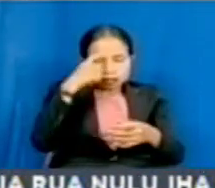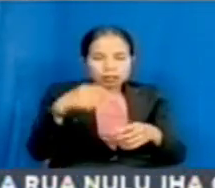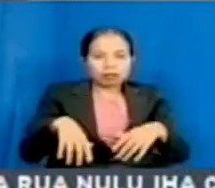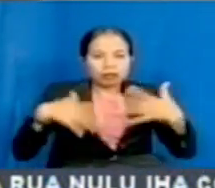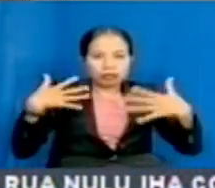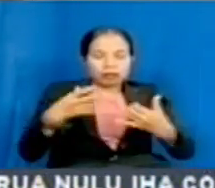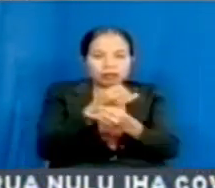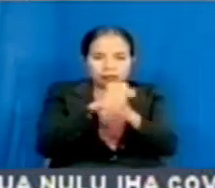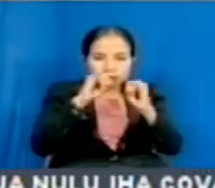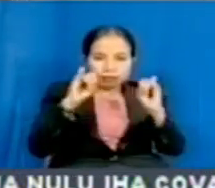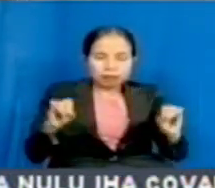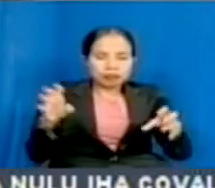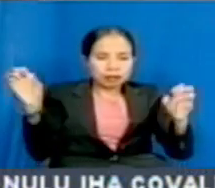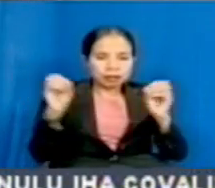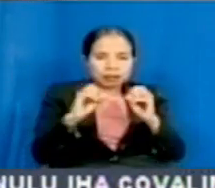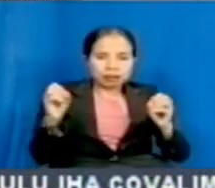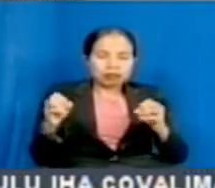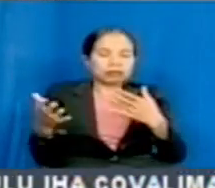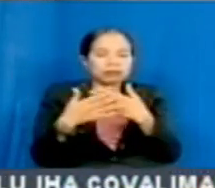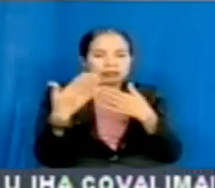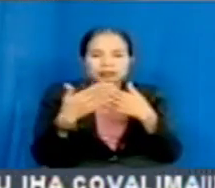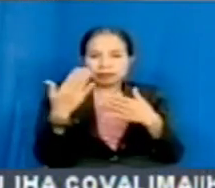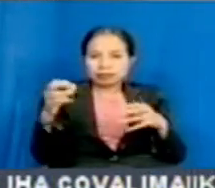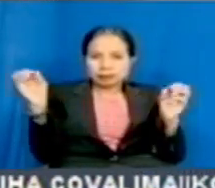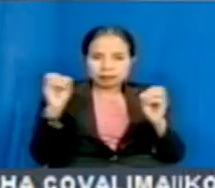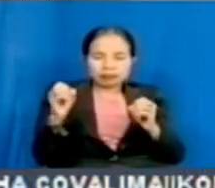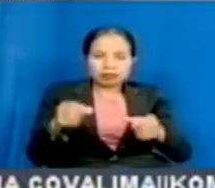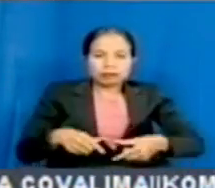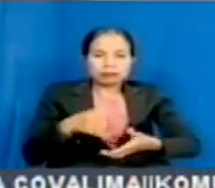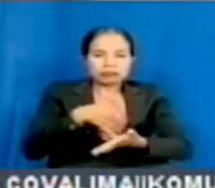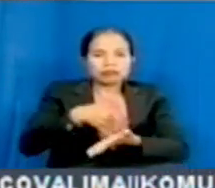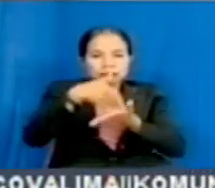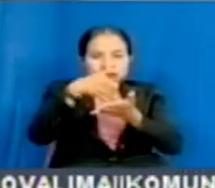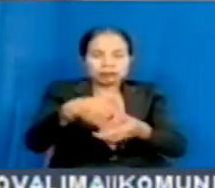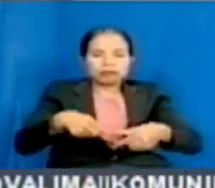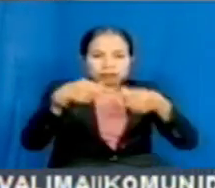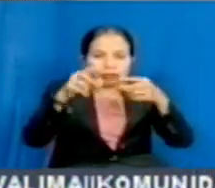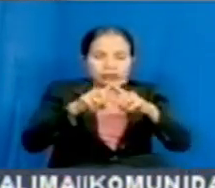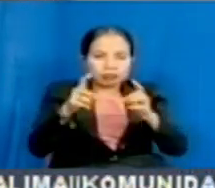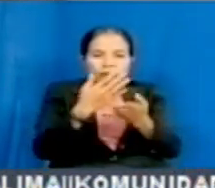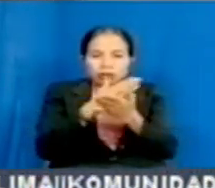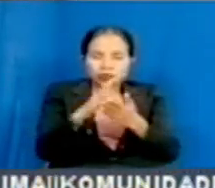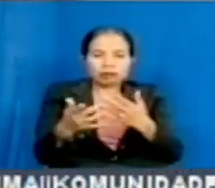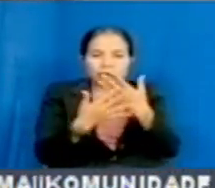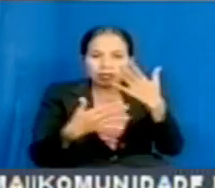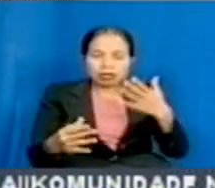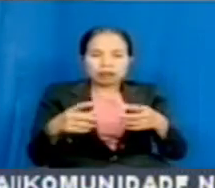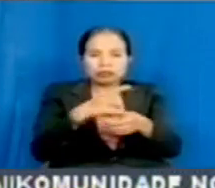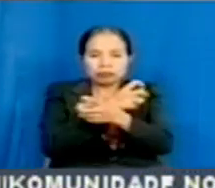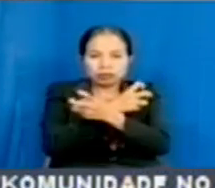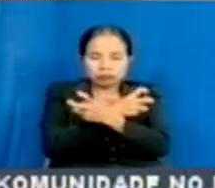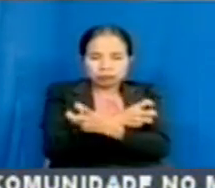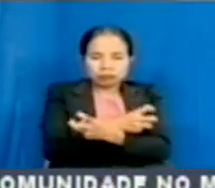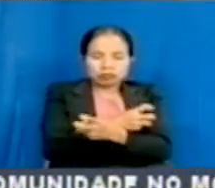ba ukundrasikan, laos bat fasil, laos premium nebe ofrece, mai besosa ho rang no ruin,